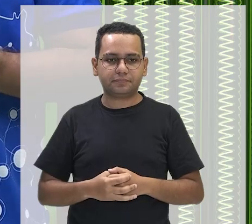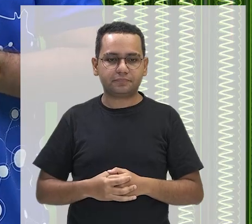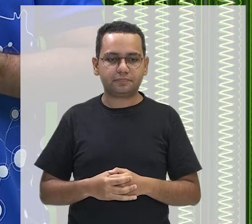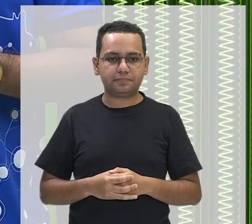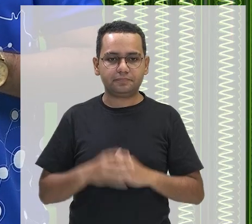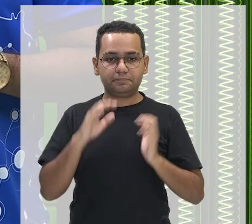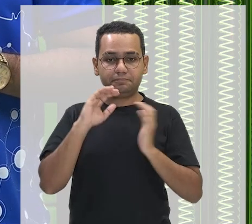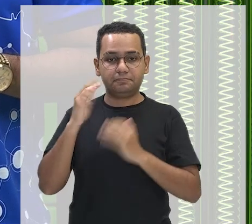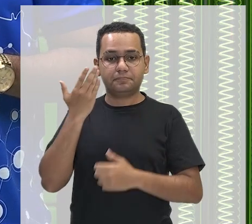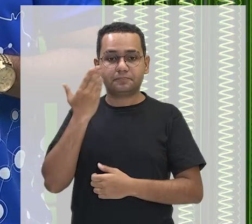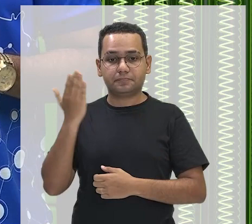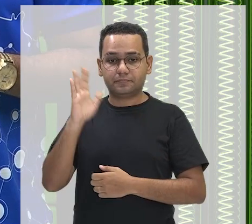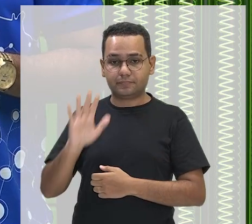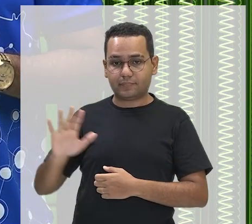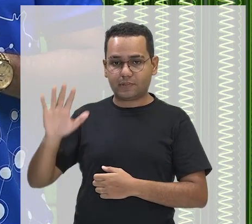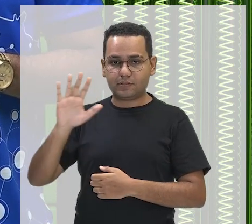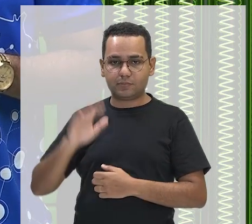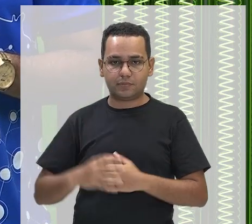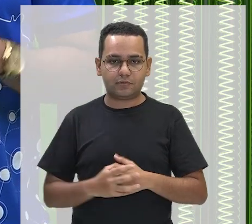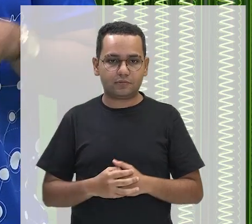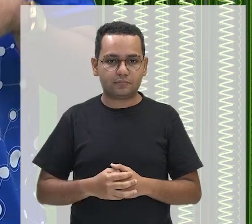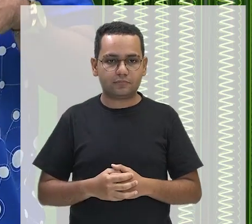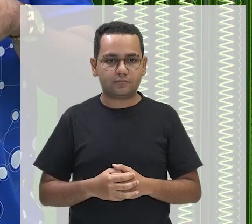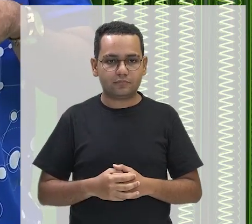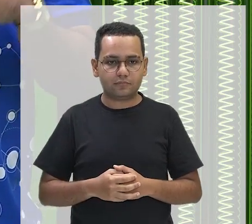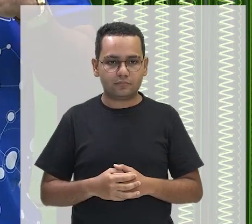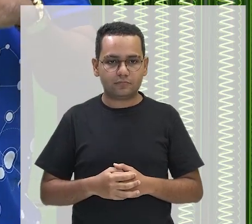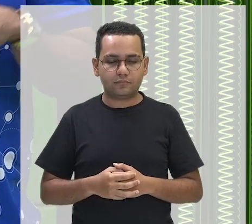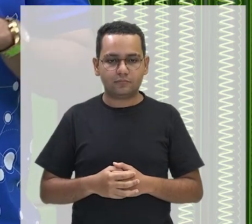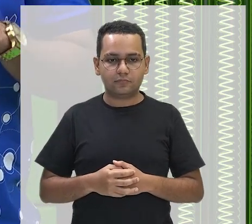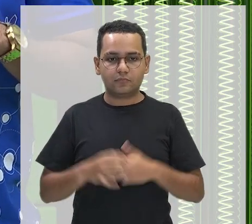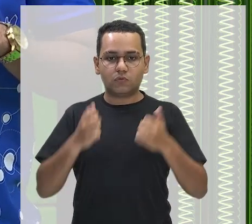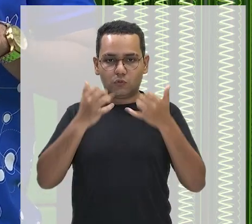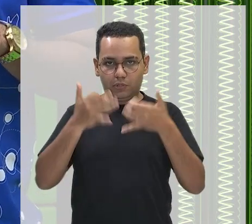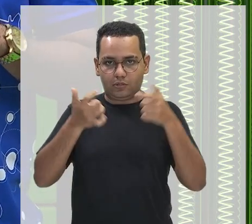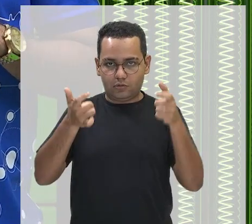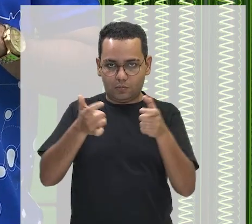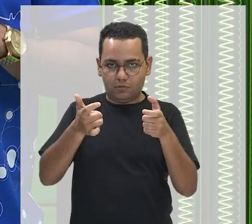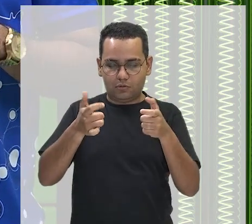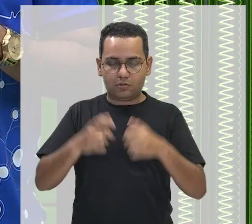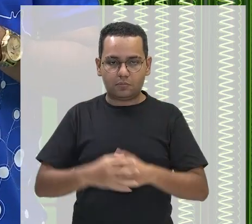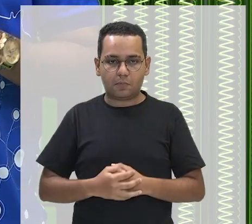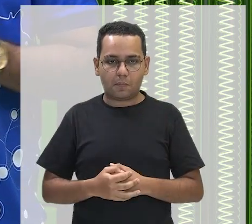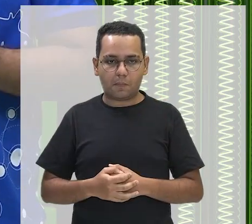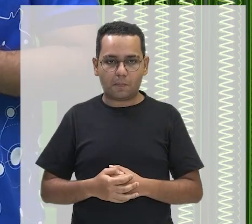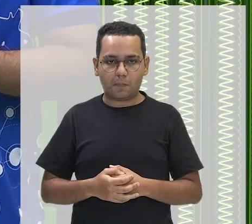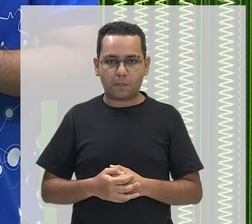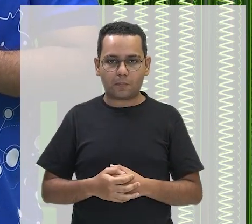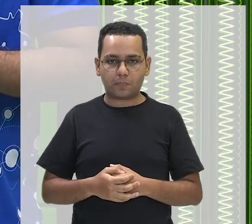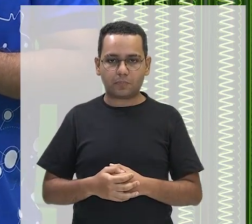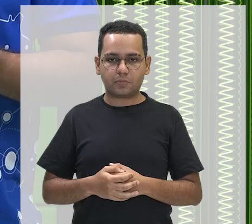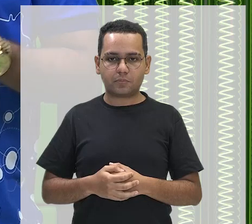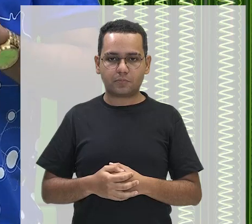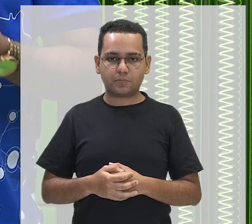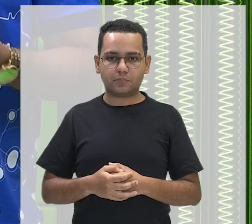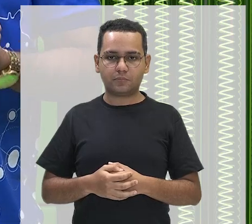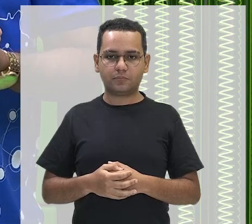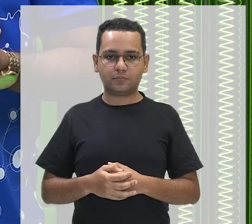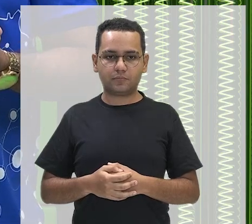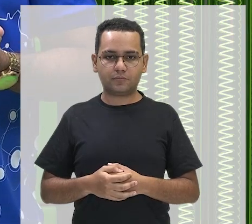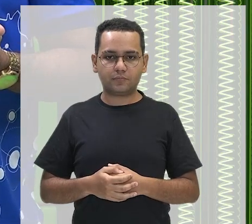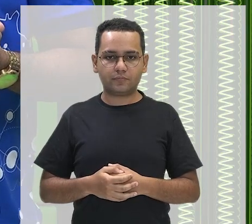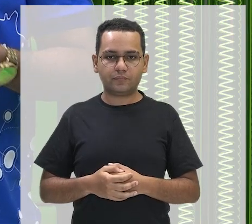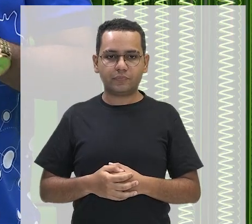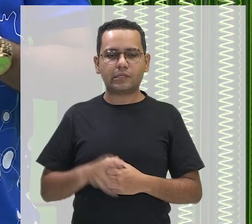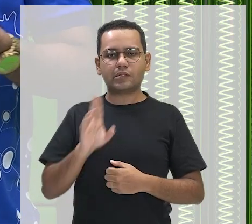tem aqui algumas imagens, né, para a gente comentar um pouco mais sobre essa doença aqui na região, através do que foi